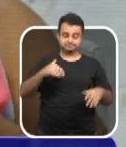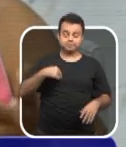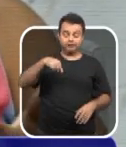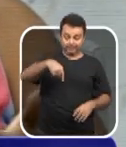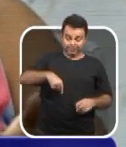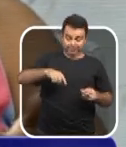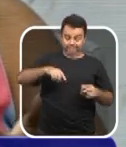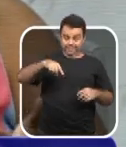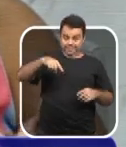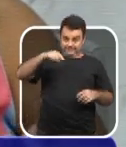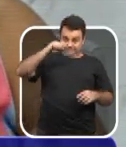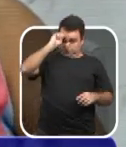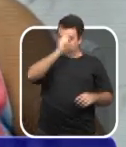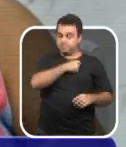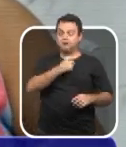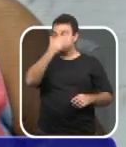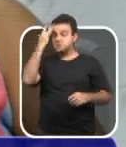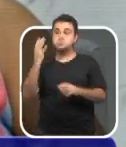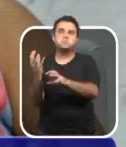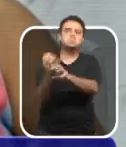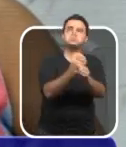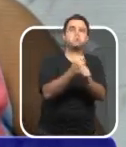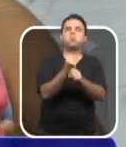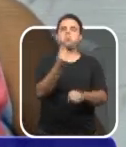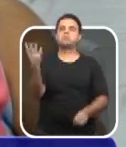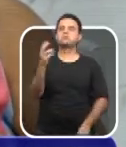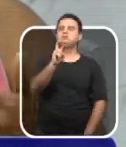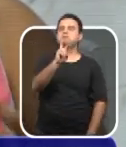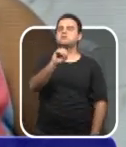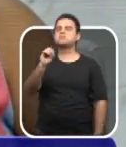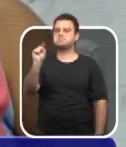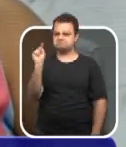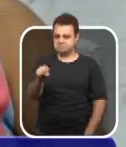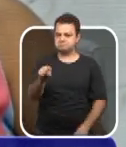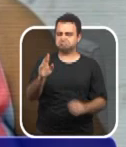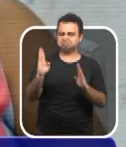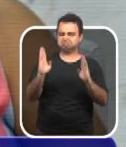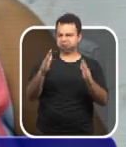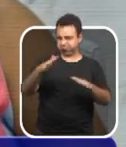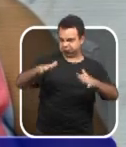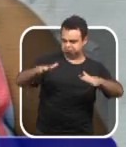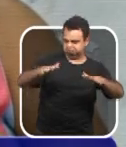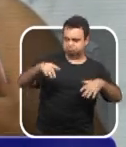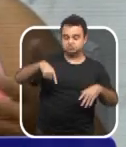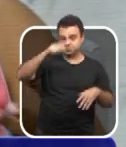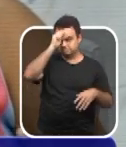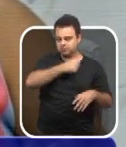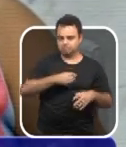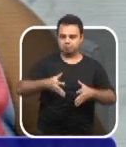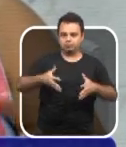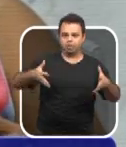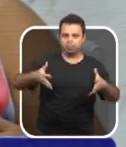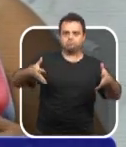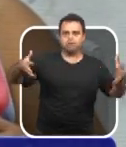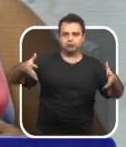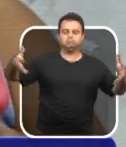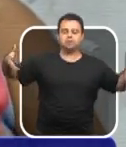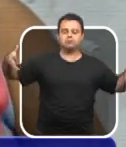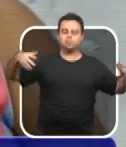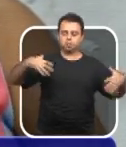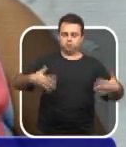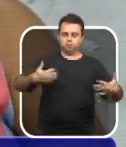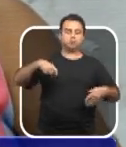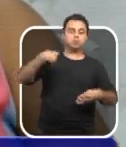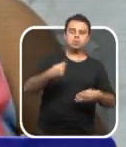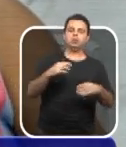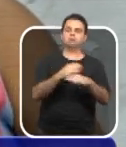a minha cidade está quase 500 mil habitantes, certo? A todo momento cresce, Rio Preto é uma metrópolis, né? A gente está como